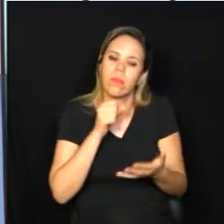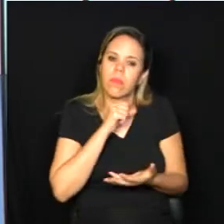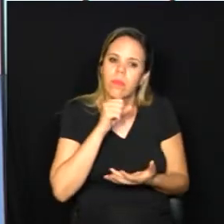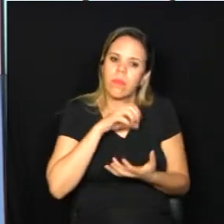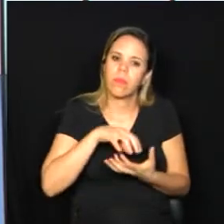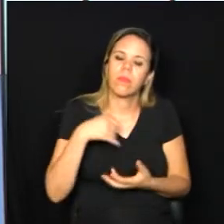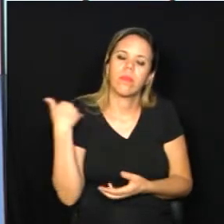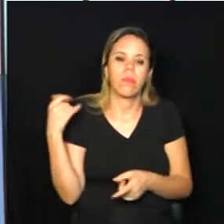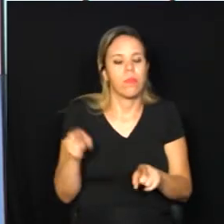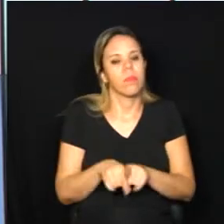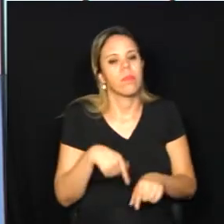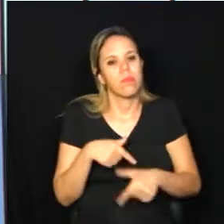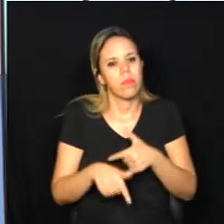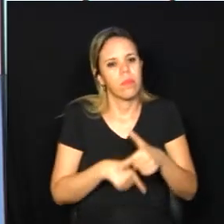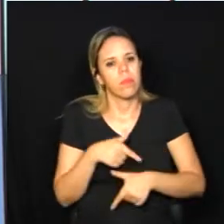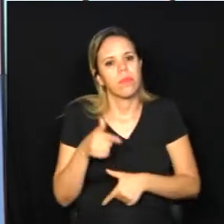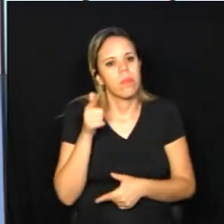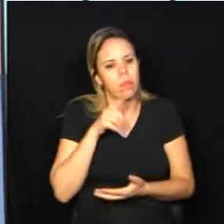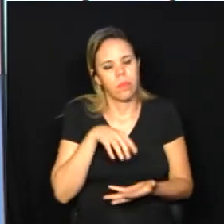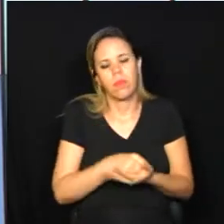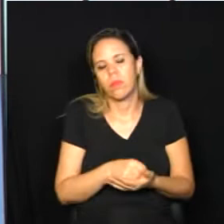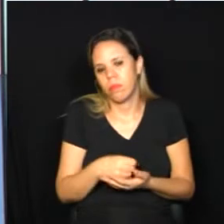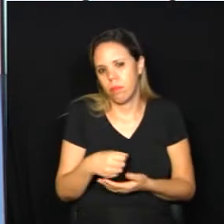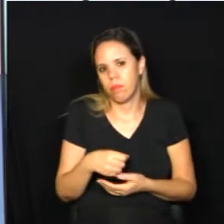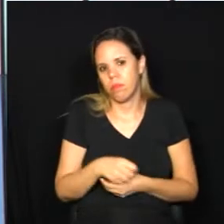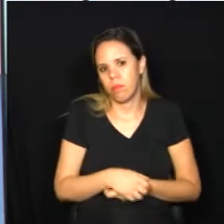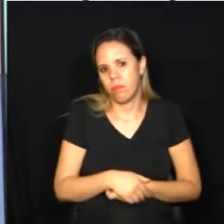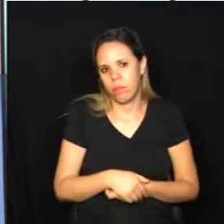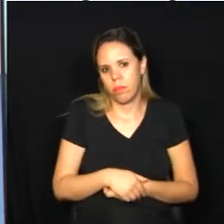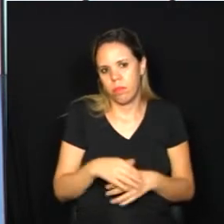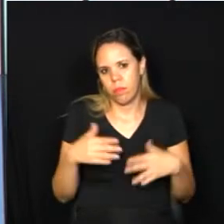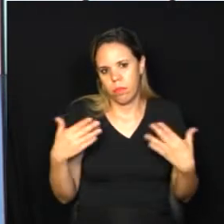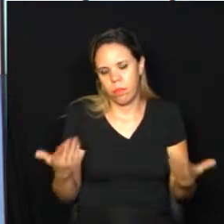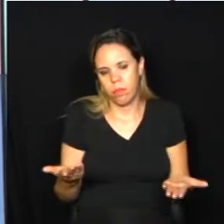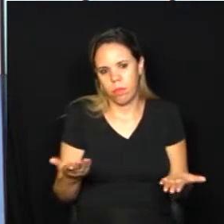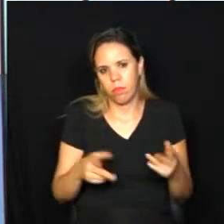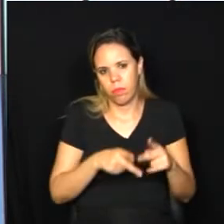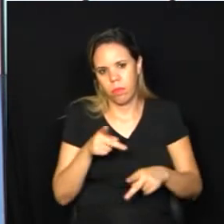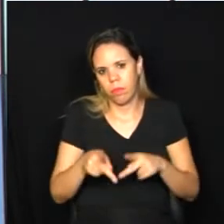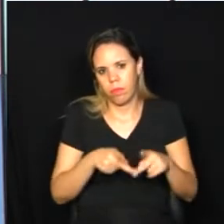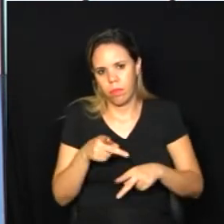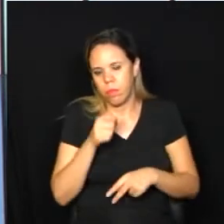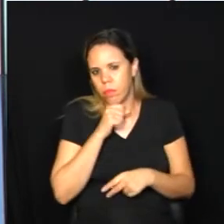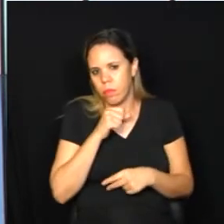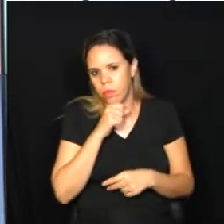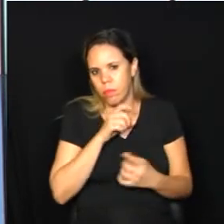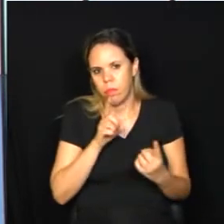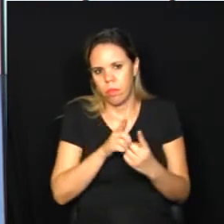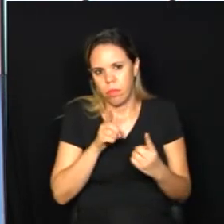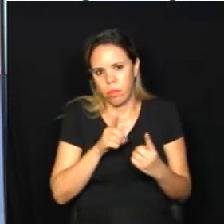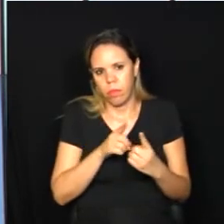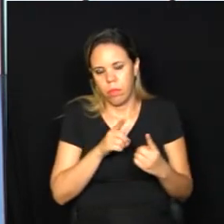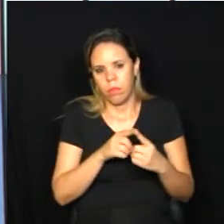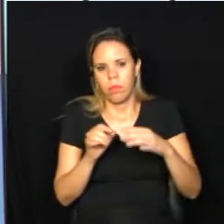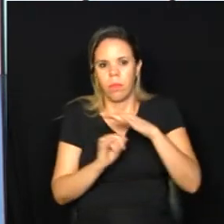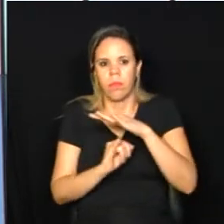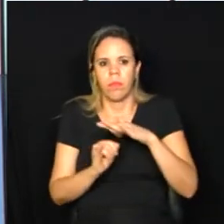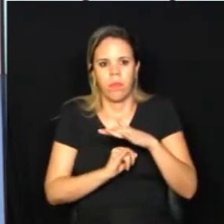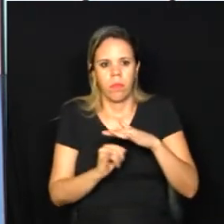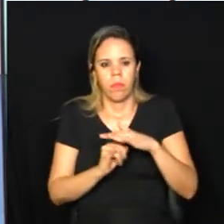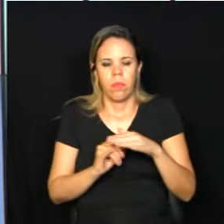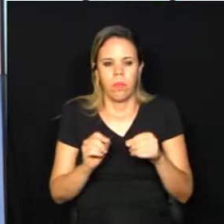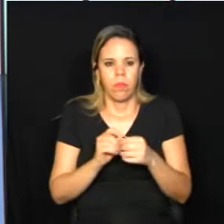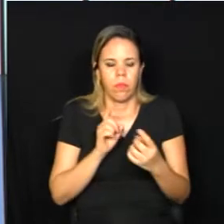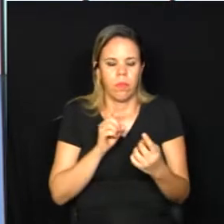permanência, porque eles também serão imunizados quando os idosos assistidos por essas instituições